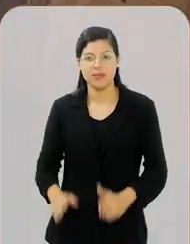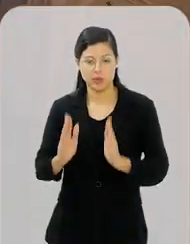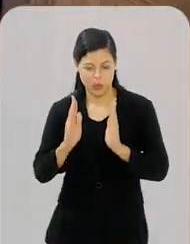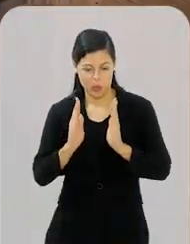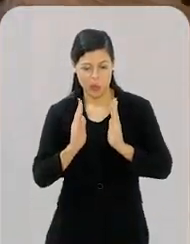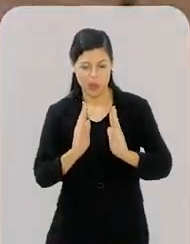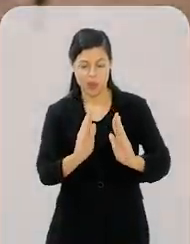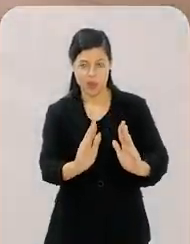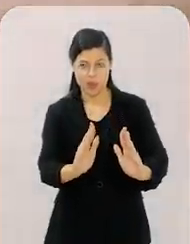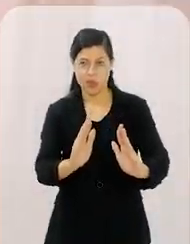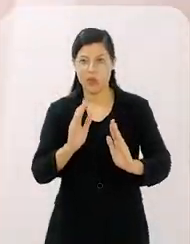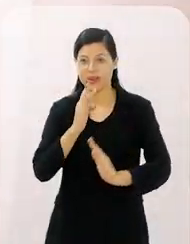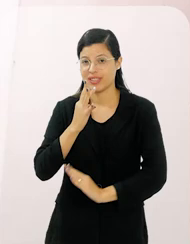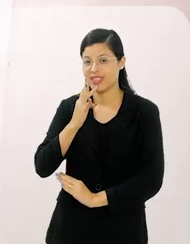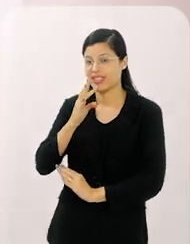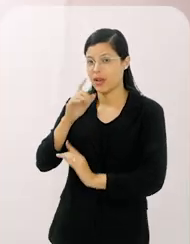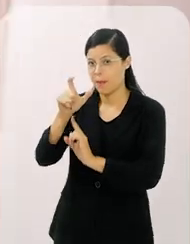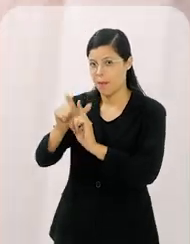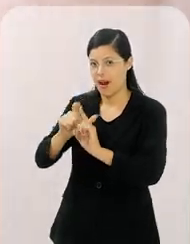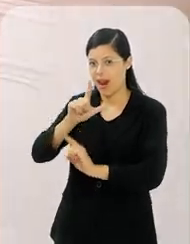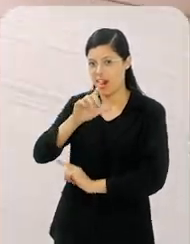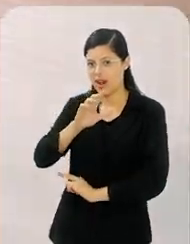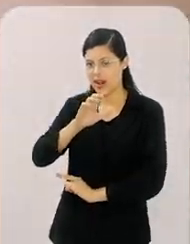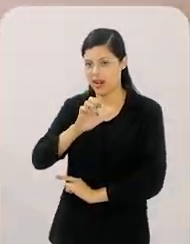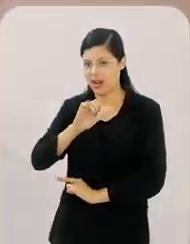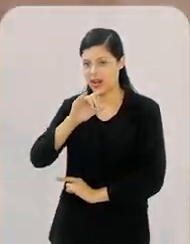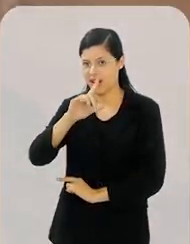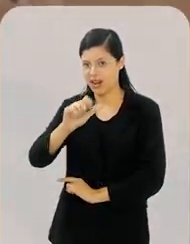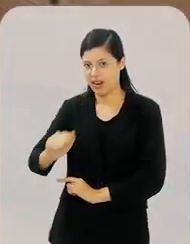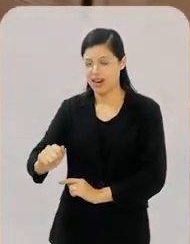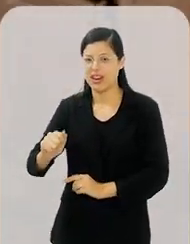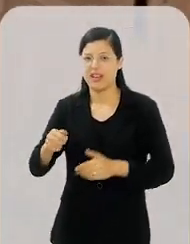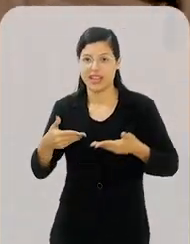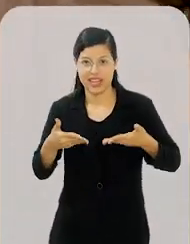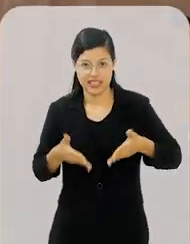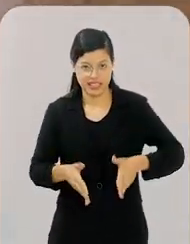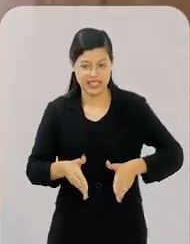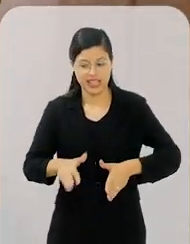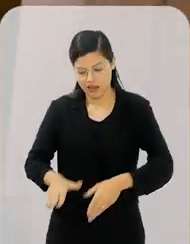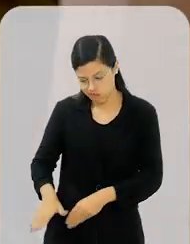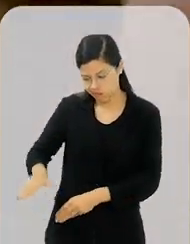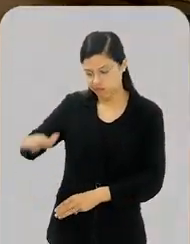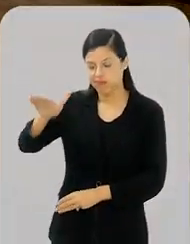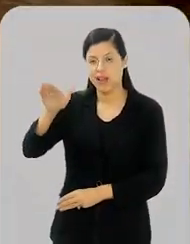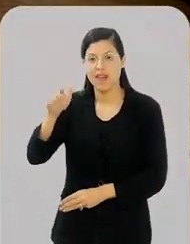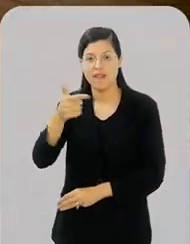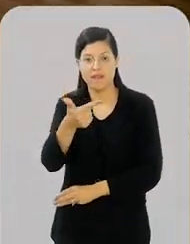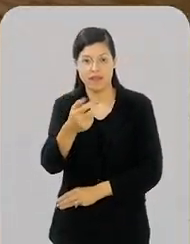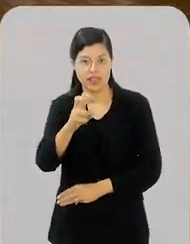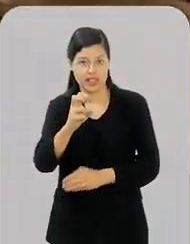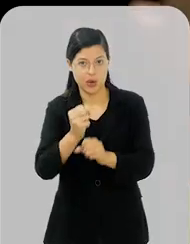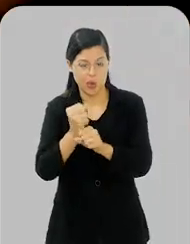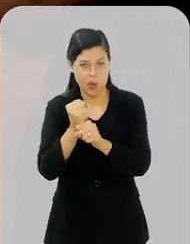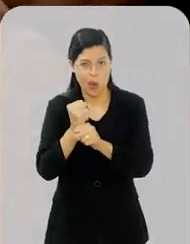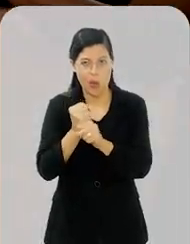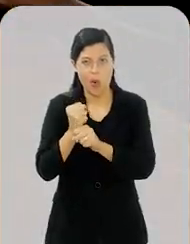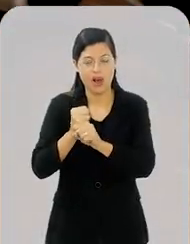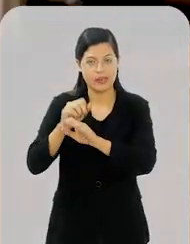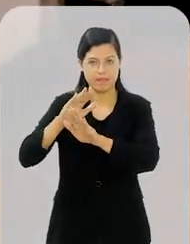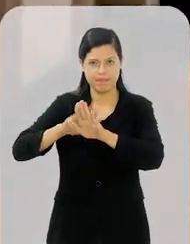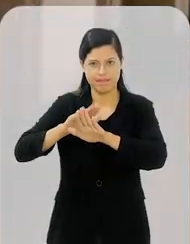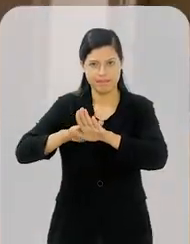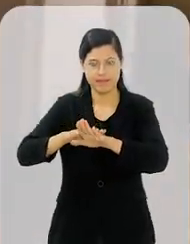No corredor dos camarins, conhecemos a Leila. Nascida e criada no Teatro Municipal, ela está há 25 anos